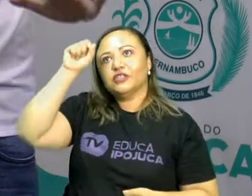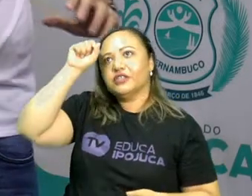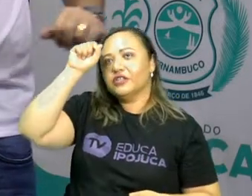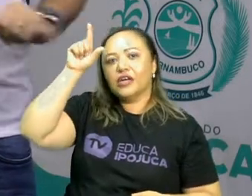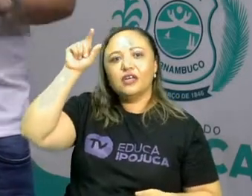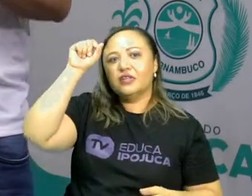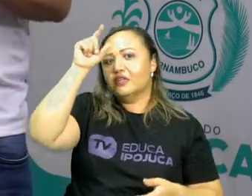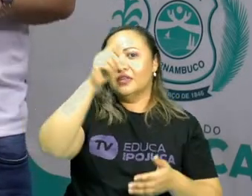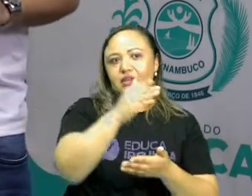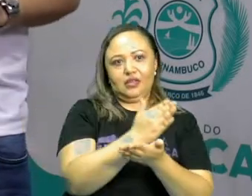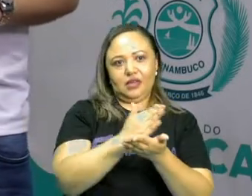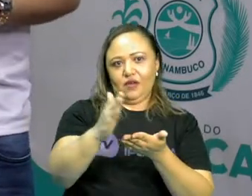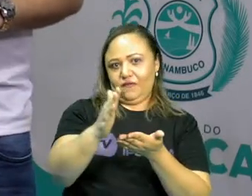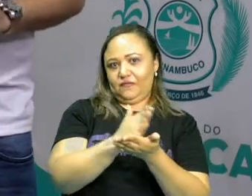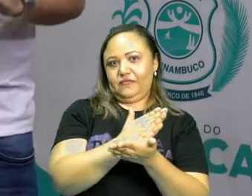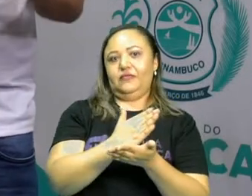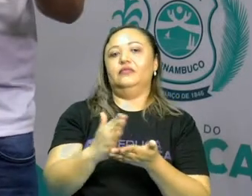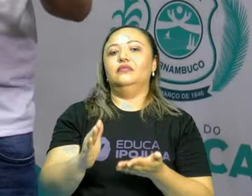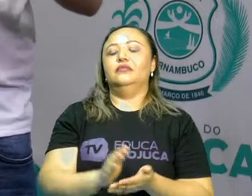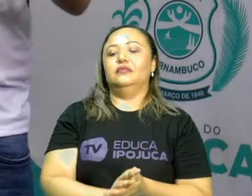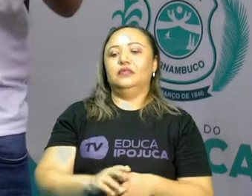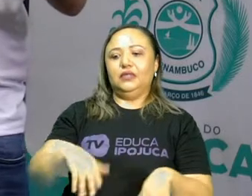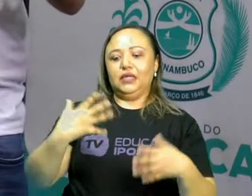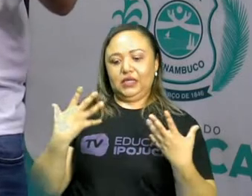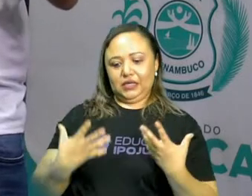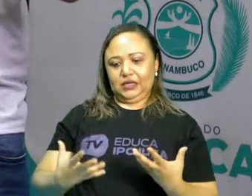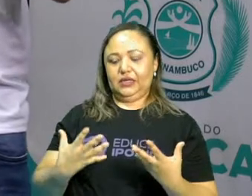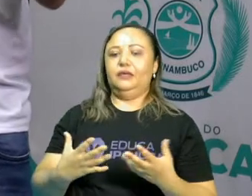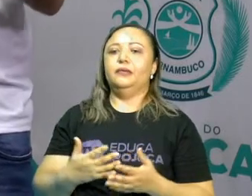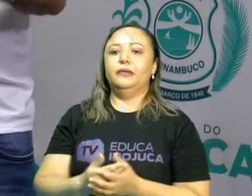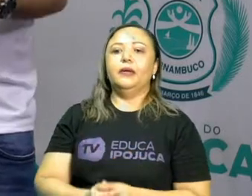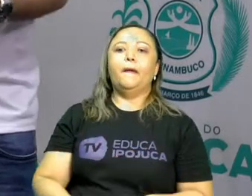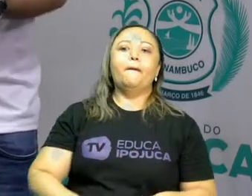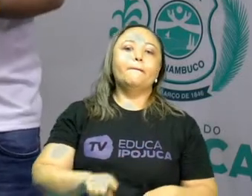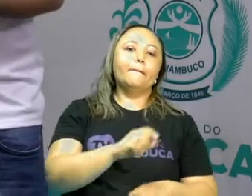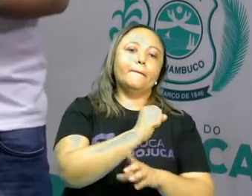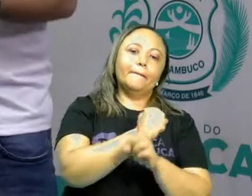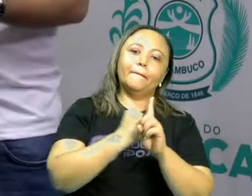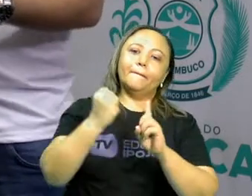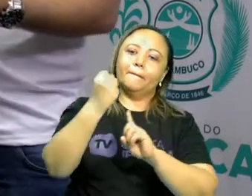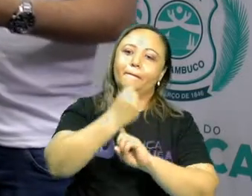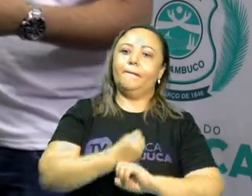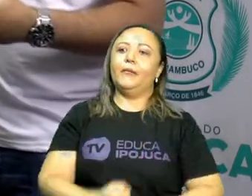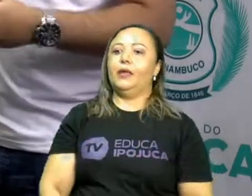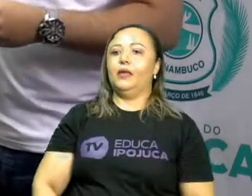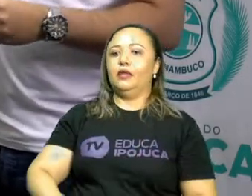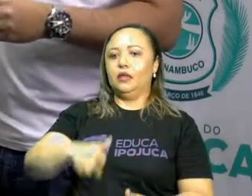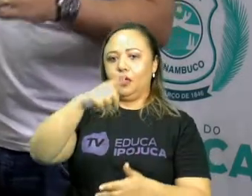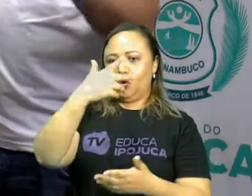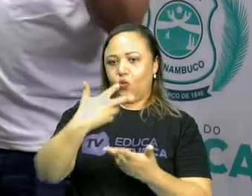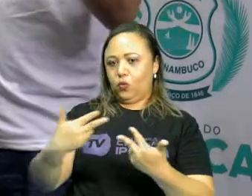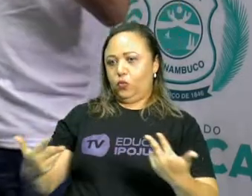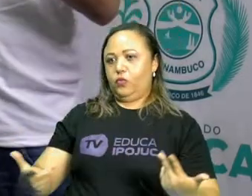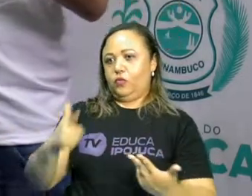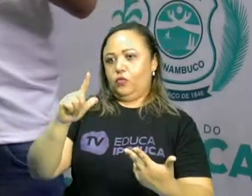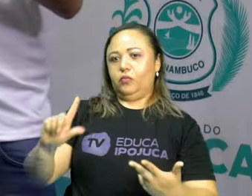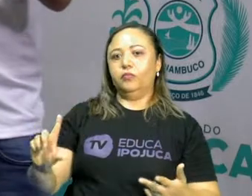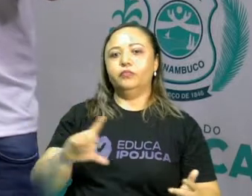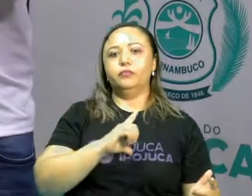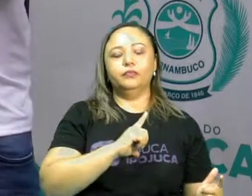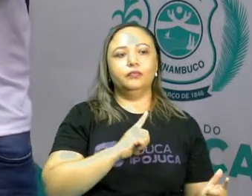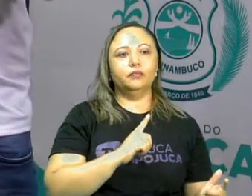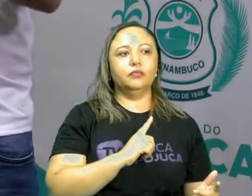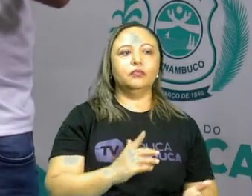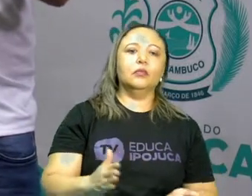Regime ele perca as suas bases da é a população passa a sonhar outras coisas certo alguns